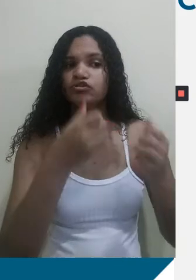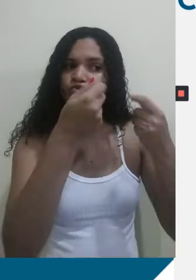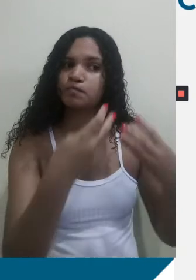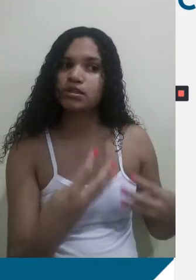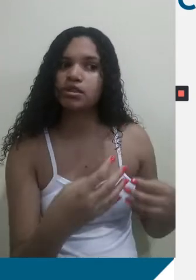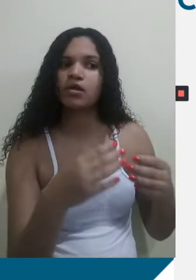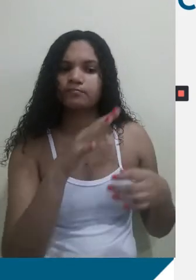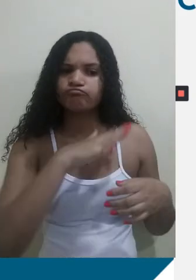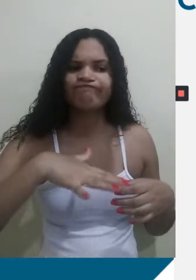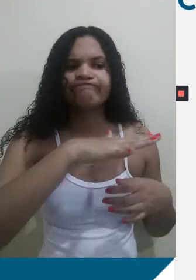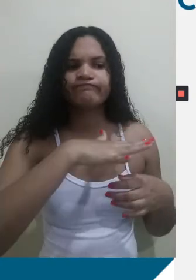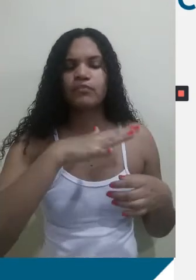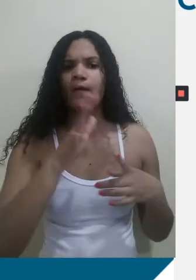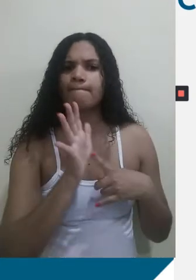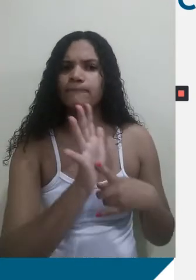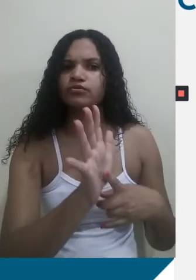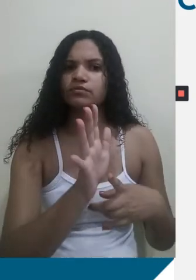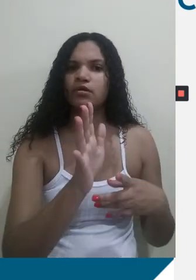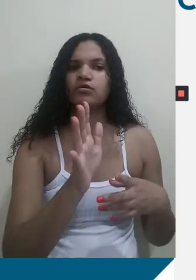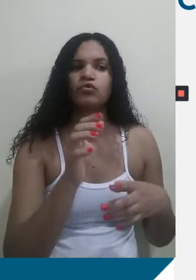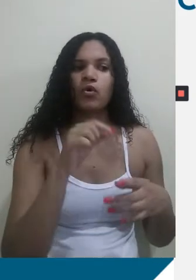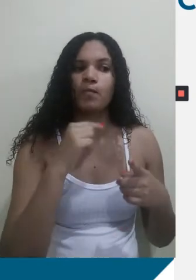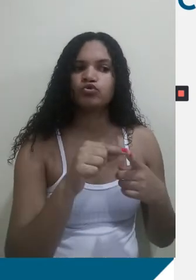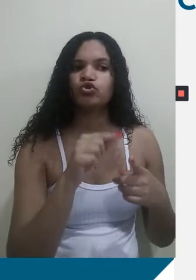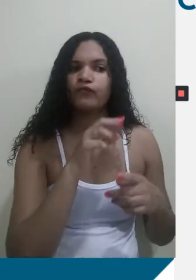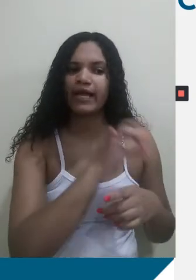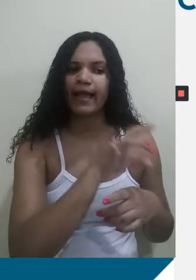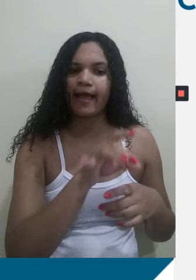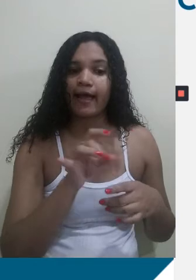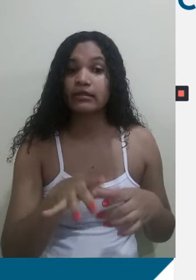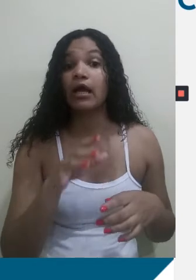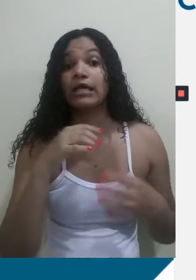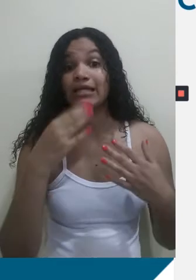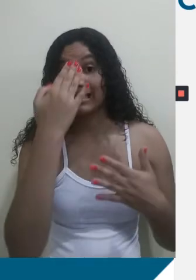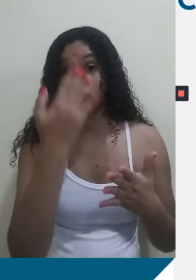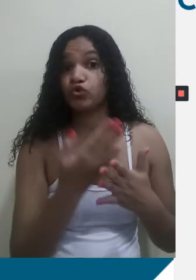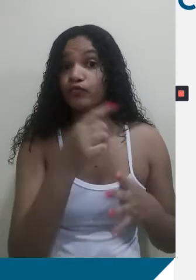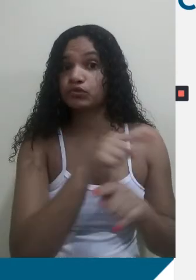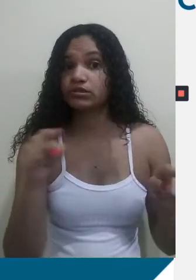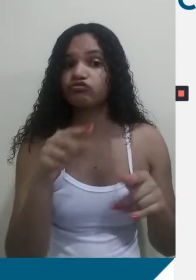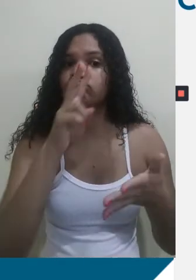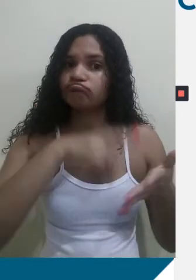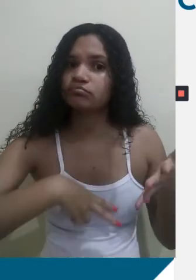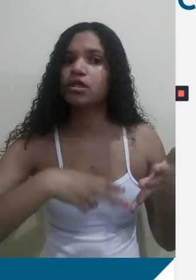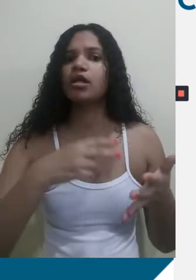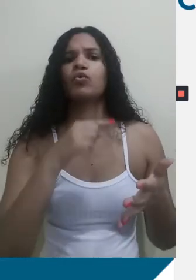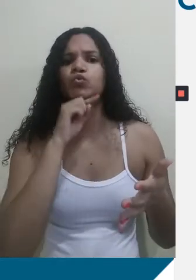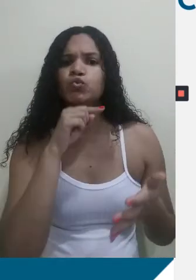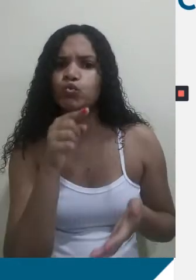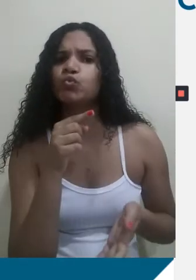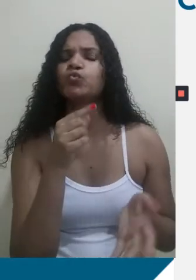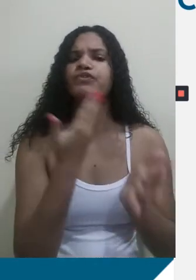tema, apresentado essas funções dessas organelas, e acredito que vocês tenham dado uma lida, uma estudada,